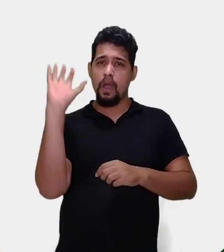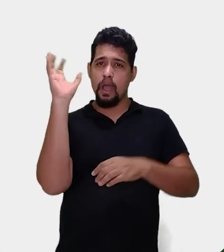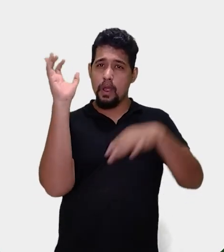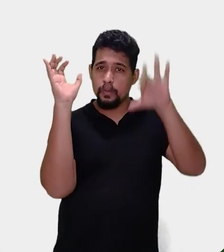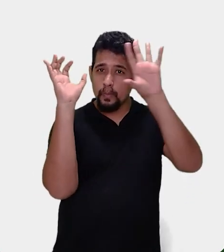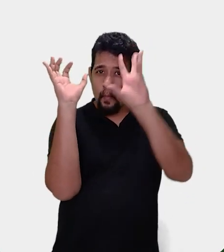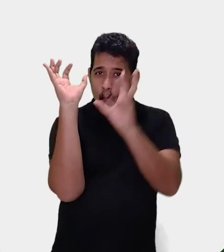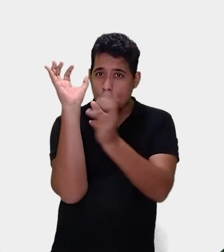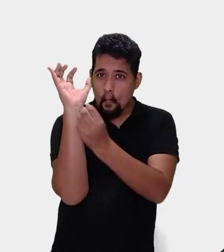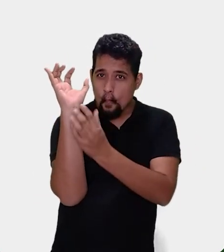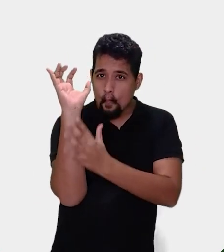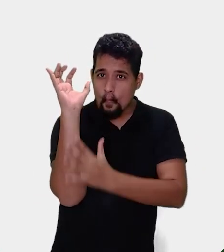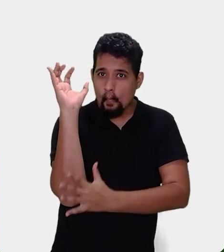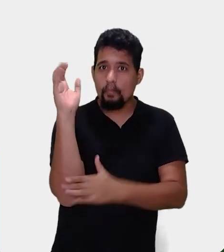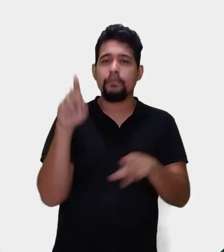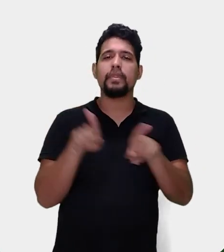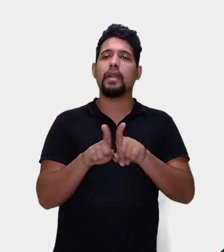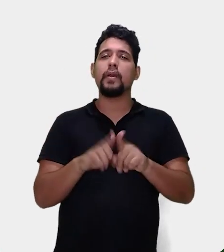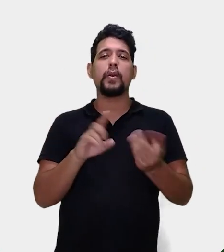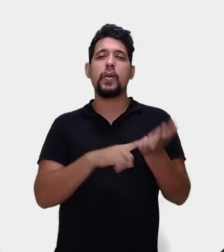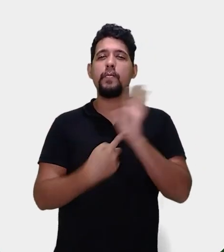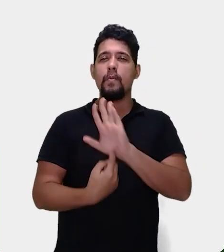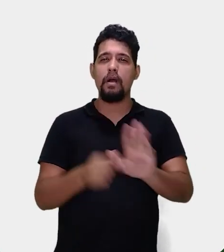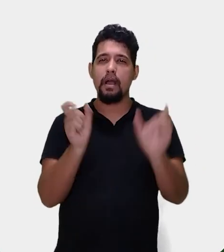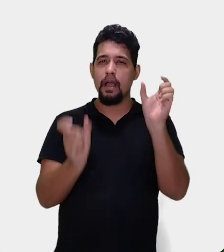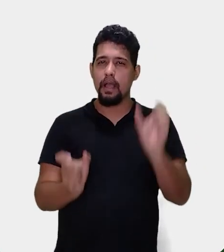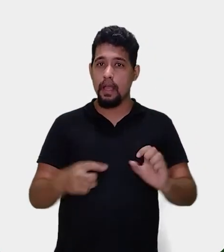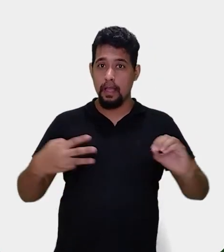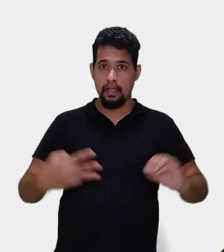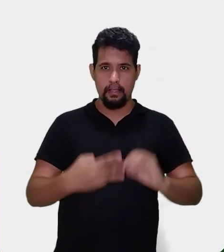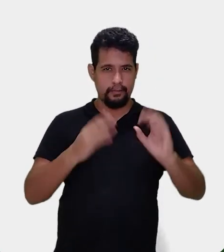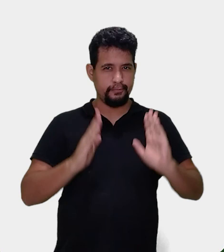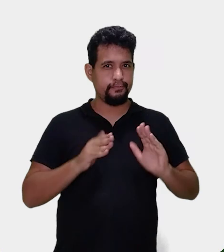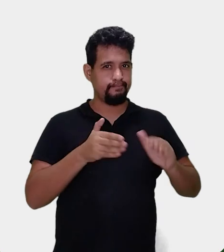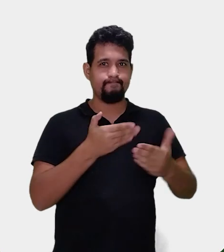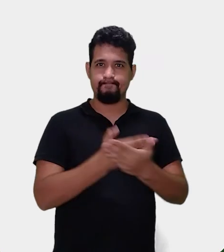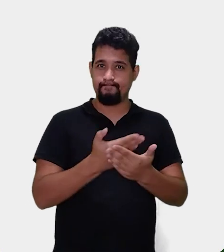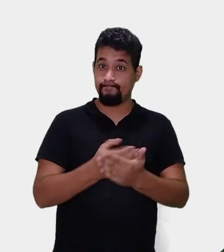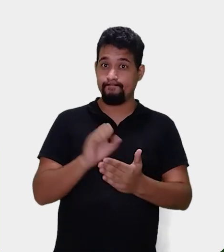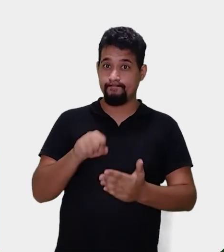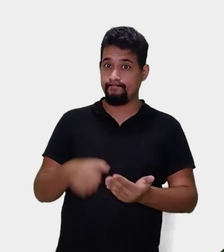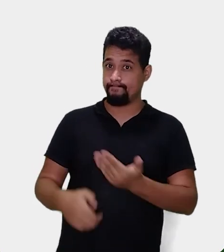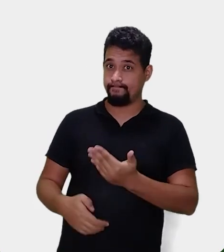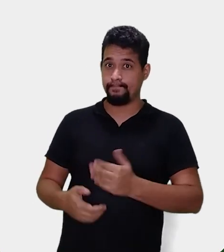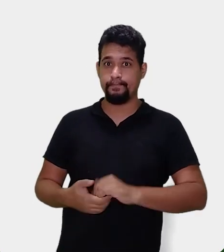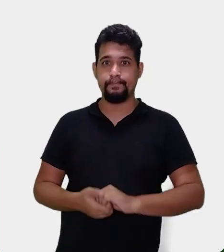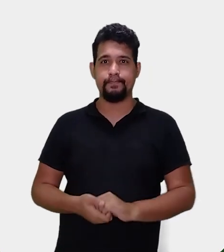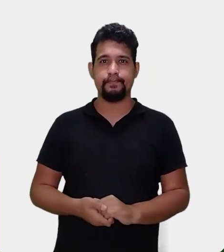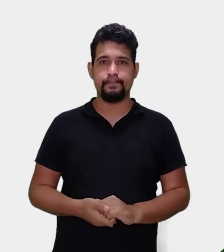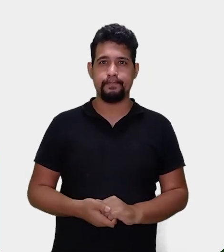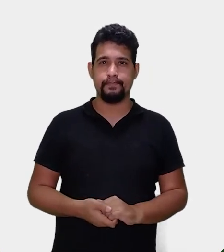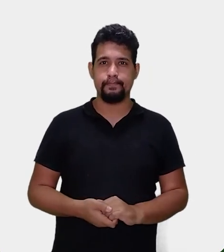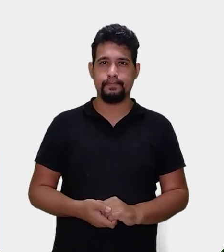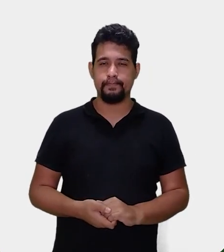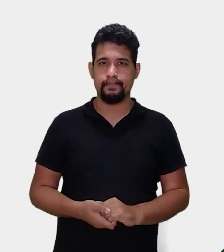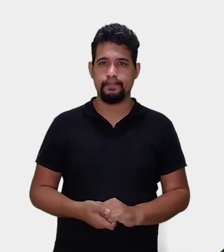de proteínas e que expressem as características da célula. Então a gente vai dar uma estudada nisso aí também.